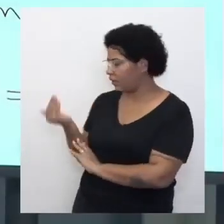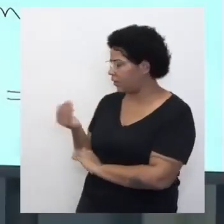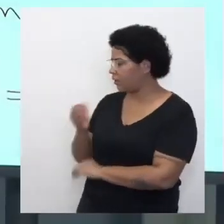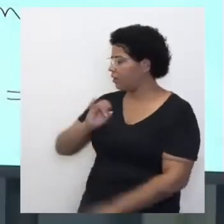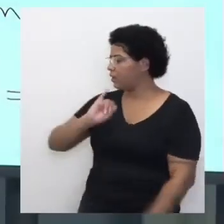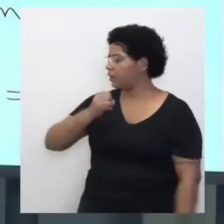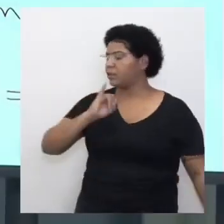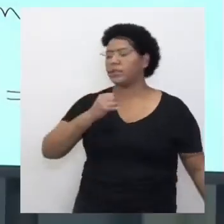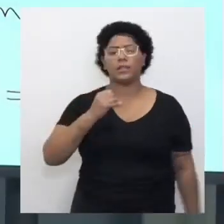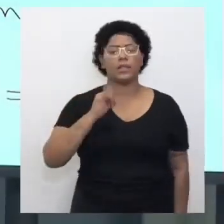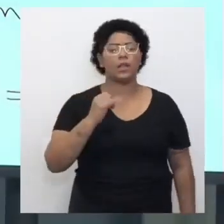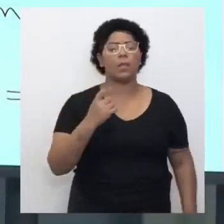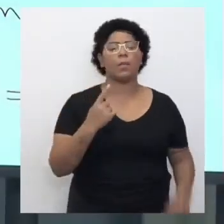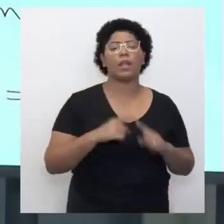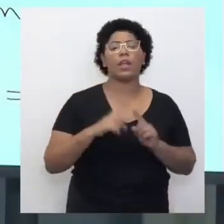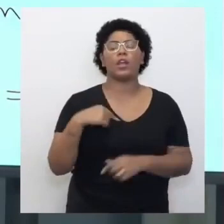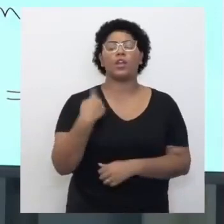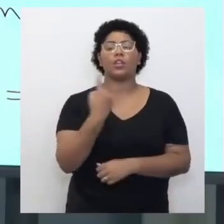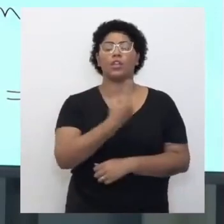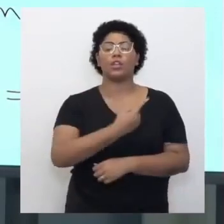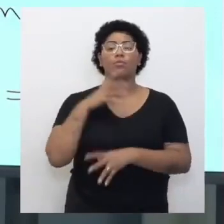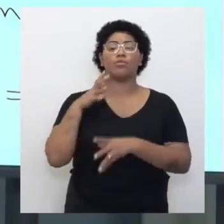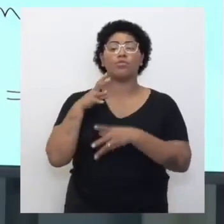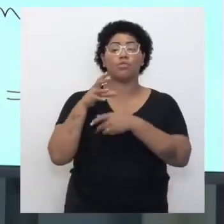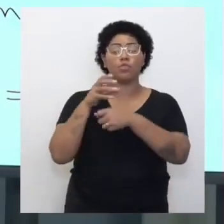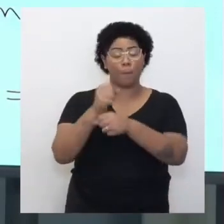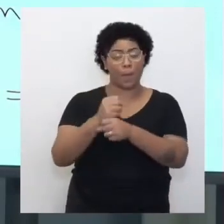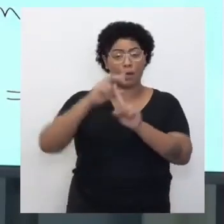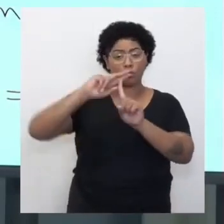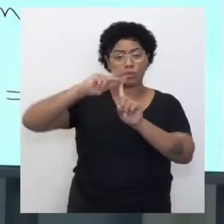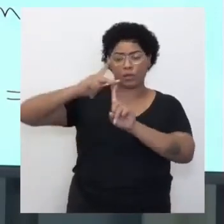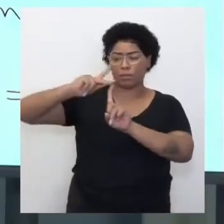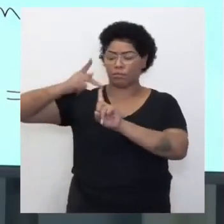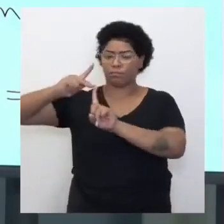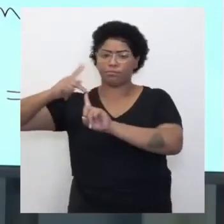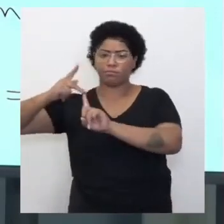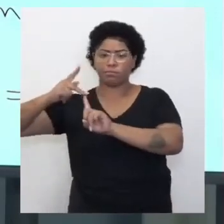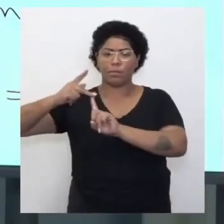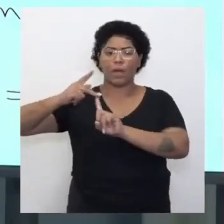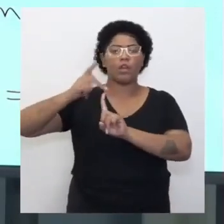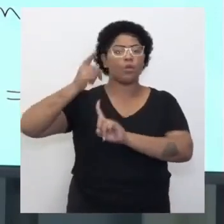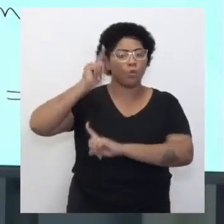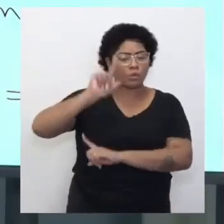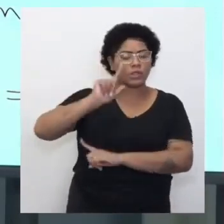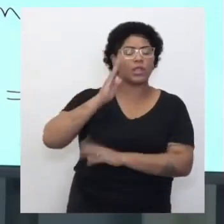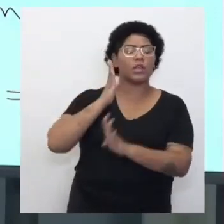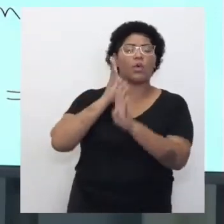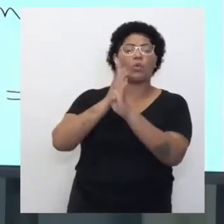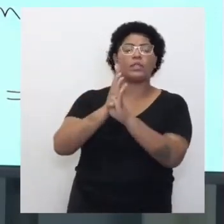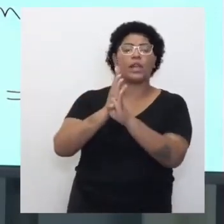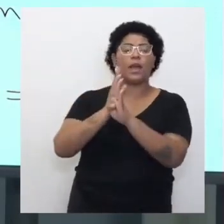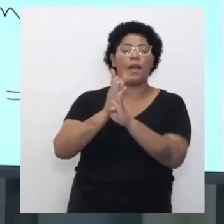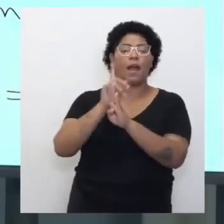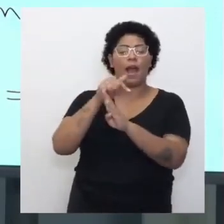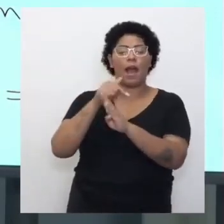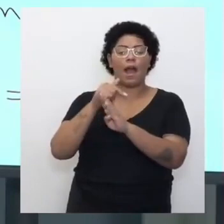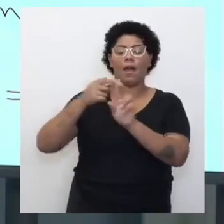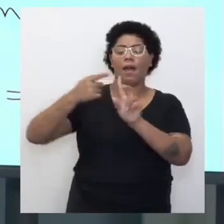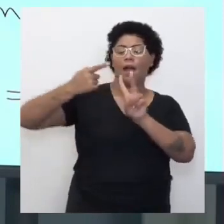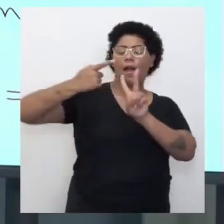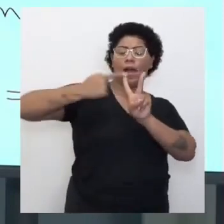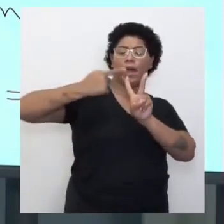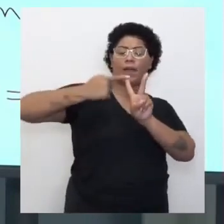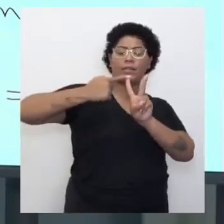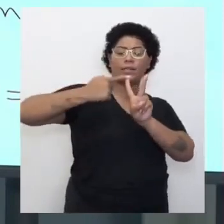Isso mesmo, nós vamos somar os expoentes para chegar no índice da raiz, que é 2.